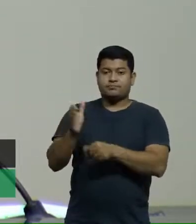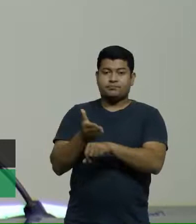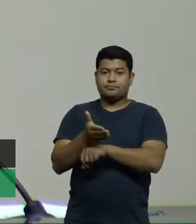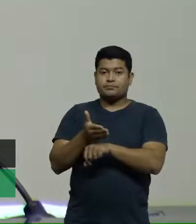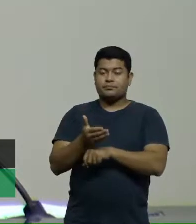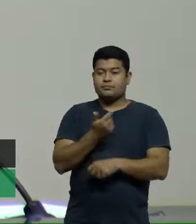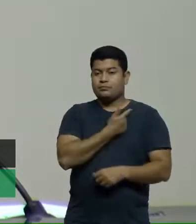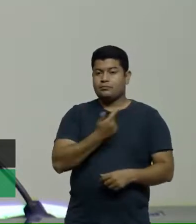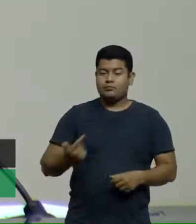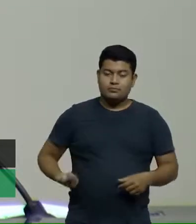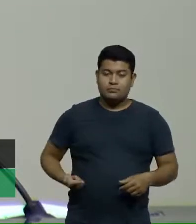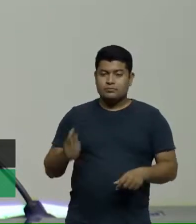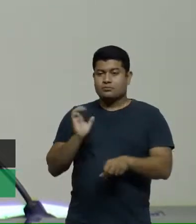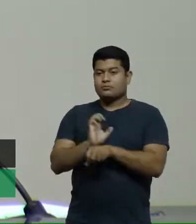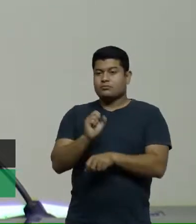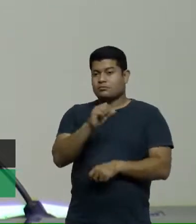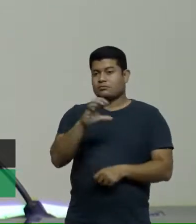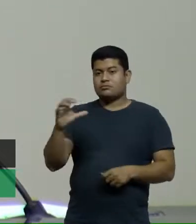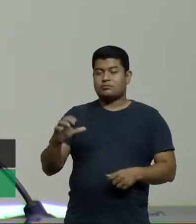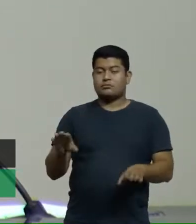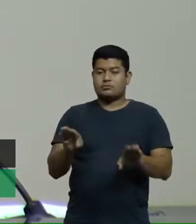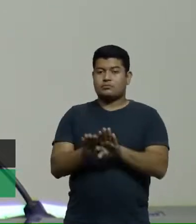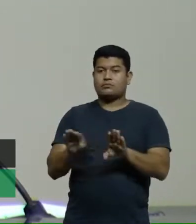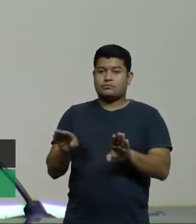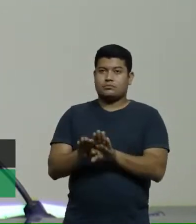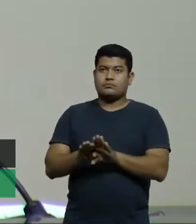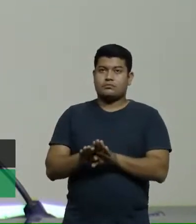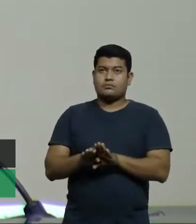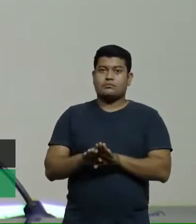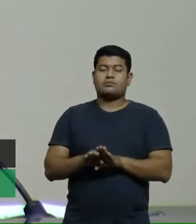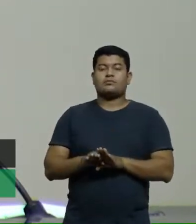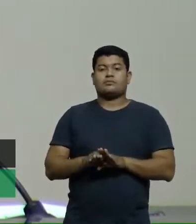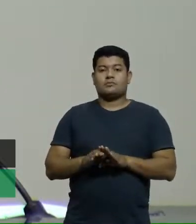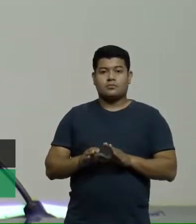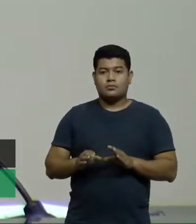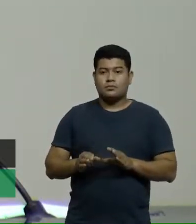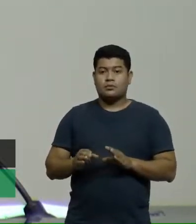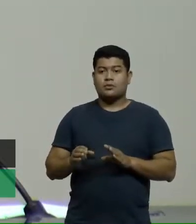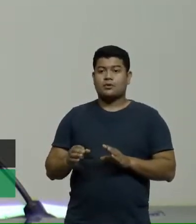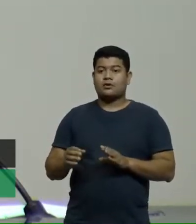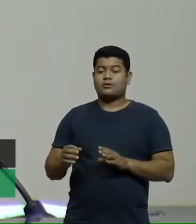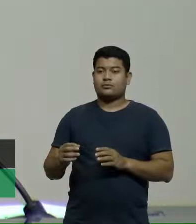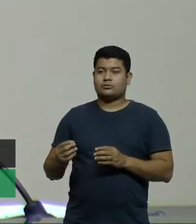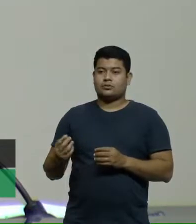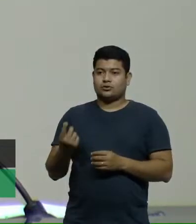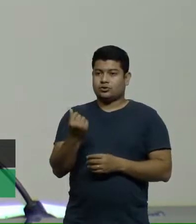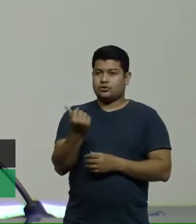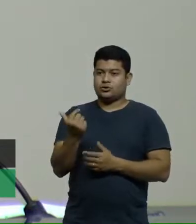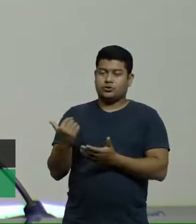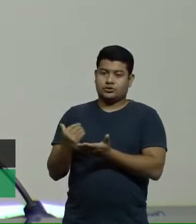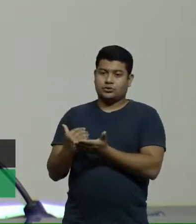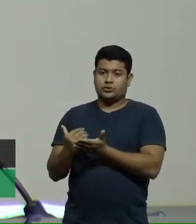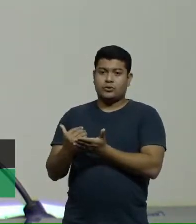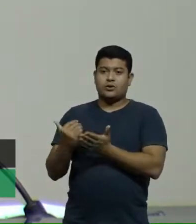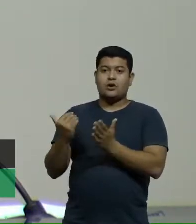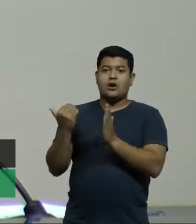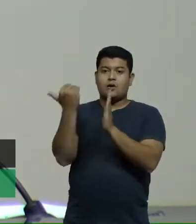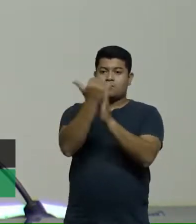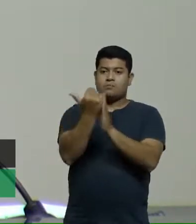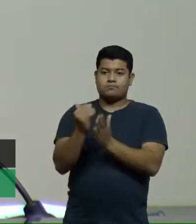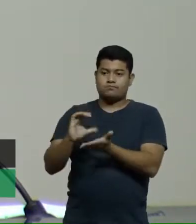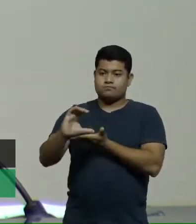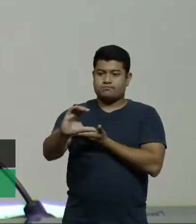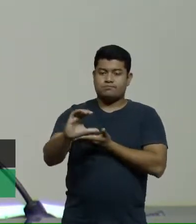Santa Catarina entrou também com uma contrapartida de R$2 milhões para aquisição